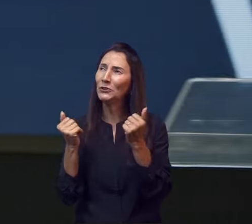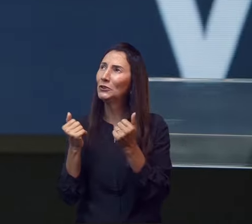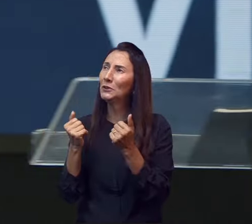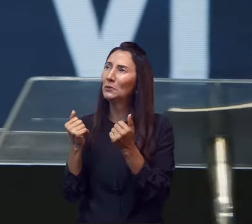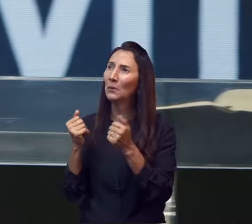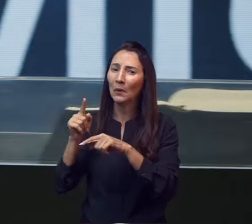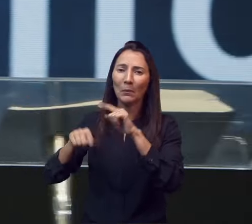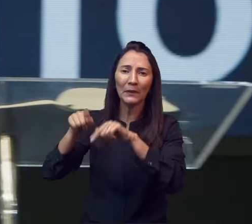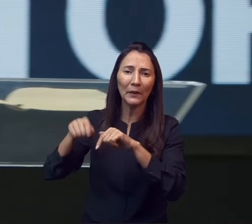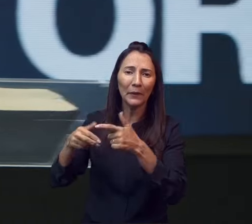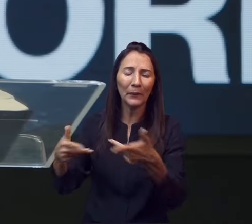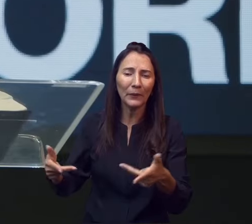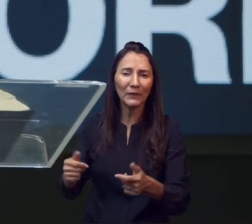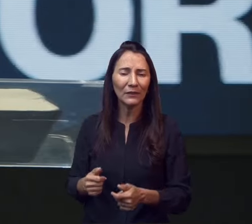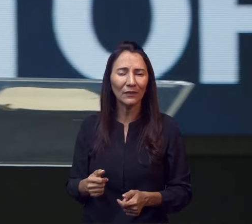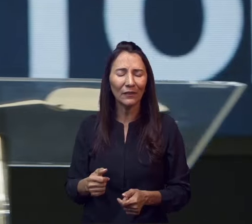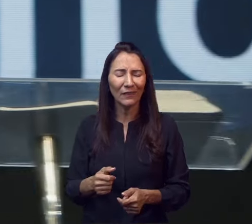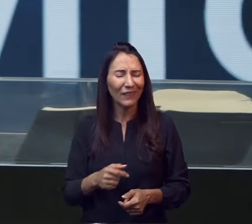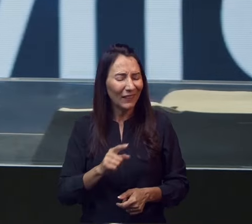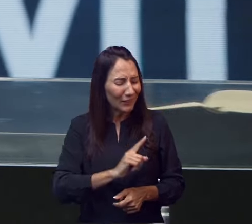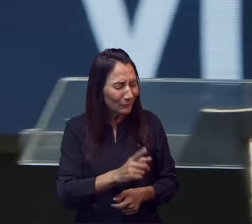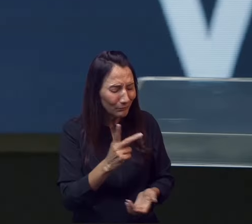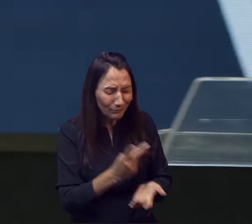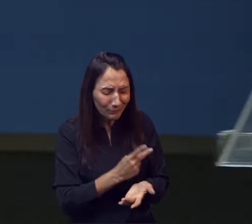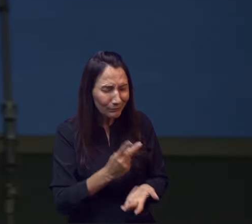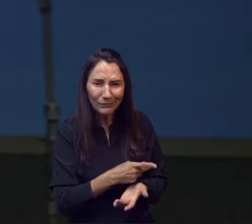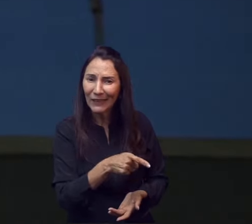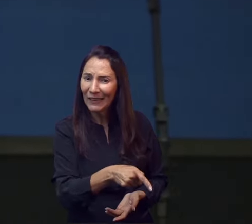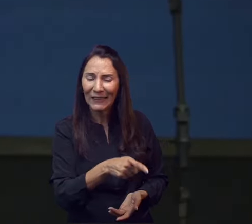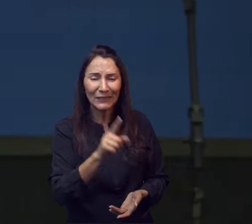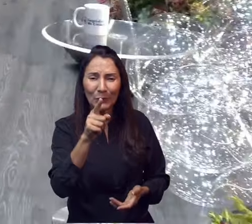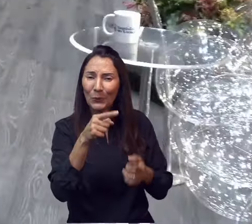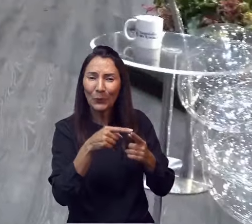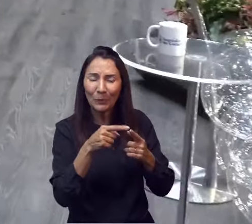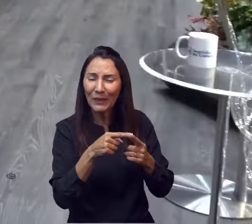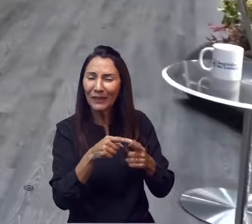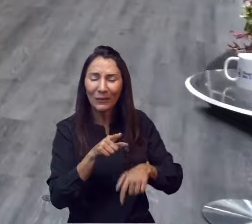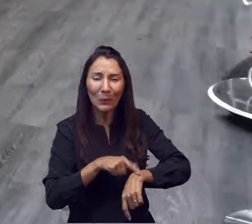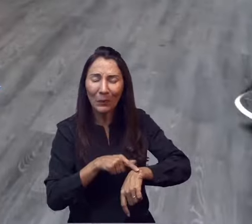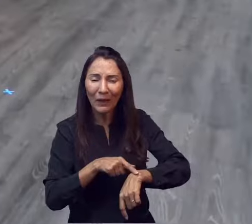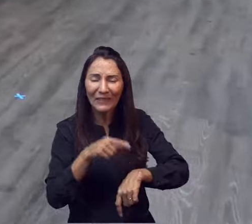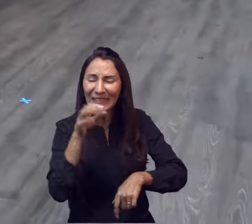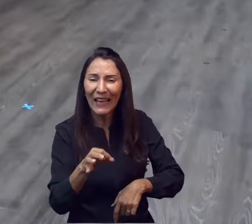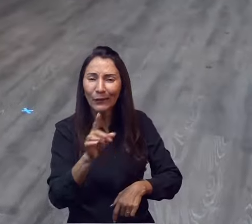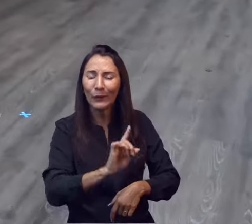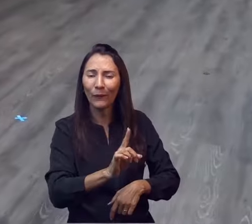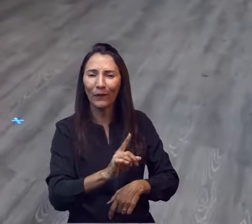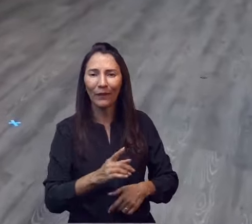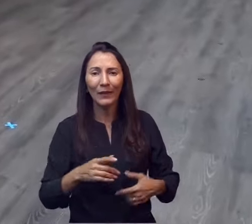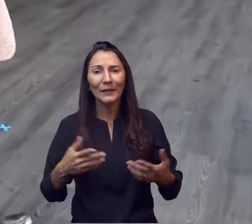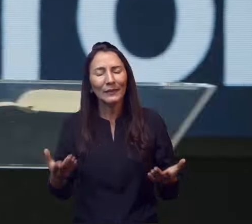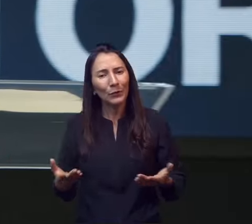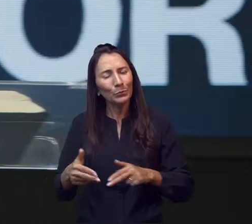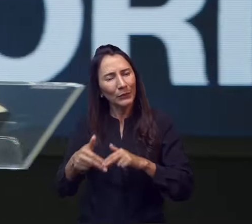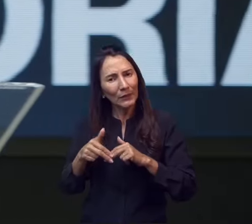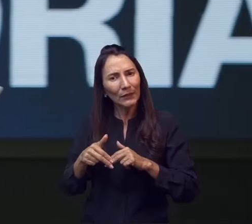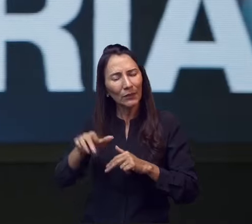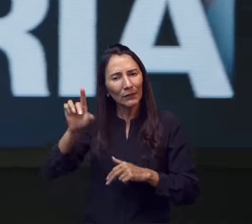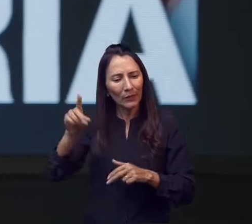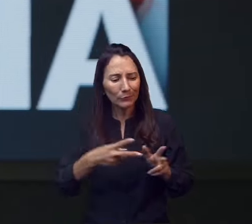você pede coisa que não é da prioridade real da tua vida então Deus faz além do que